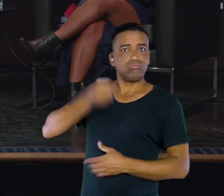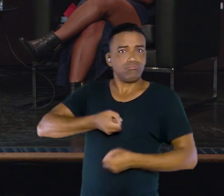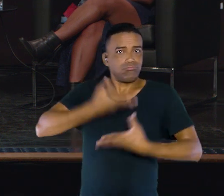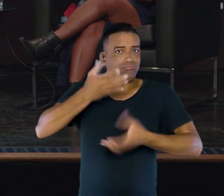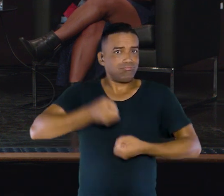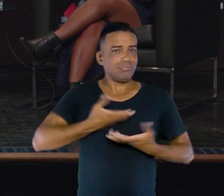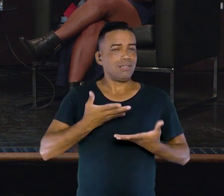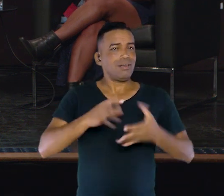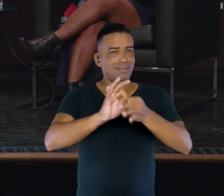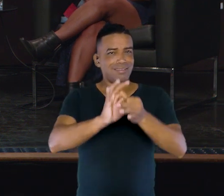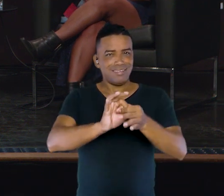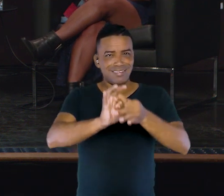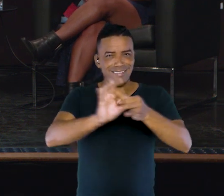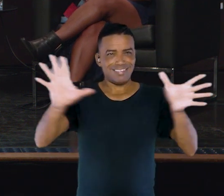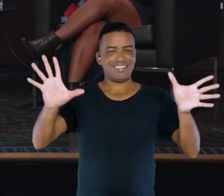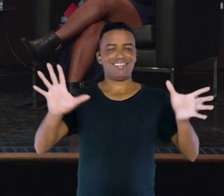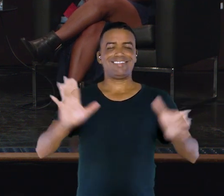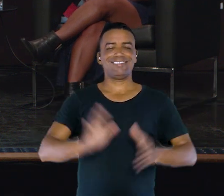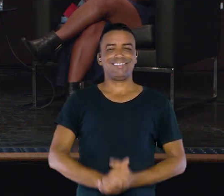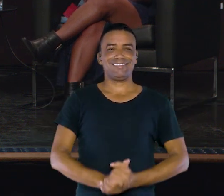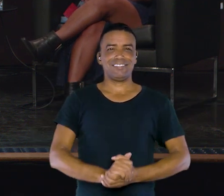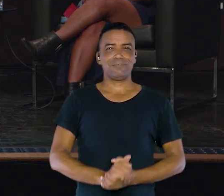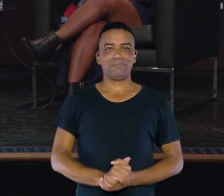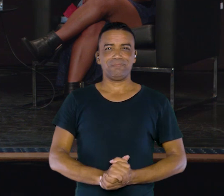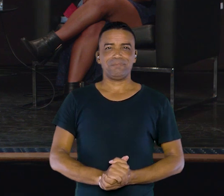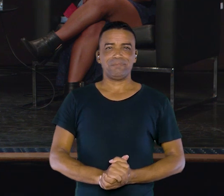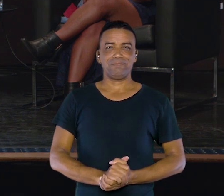comentário? Fiquem muito à vontade.